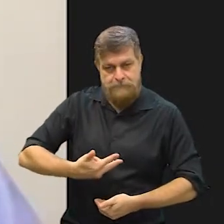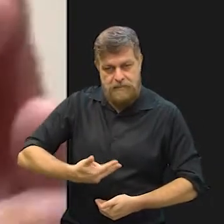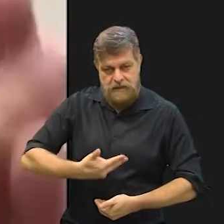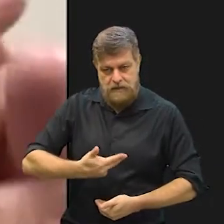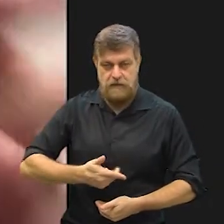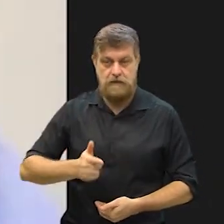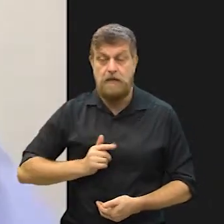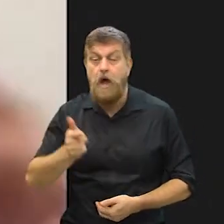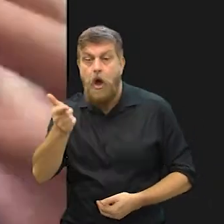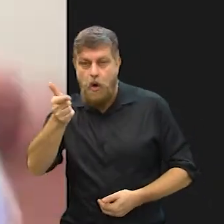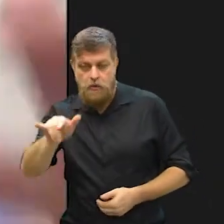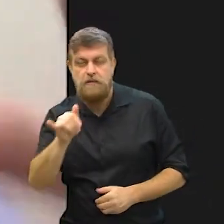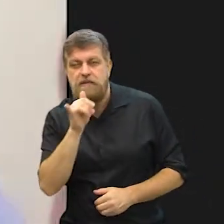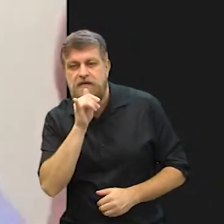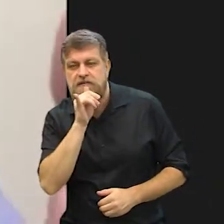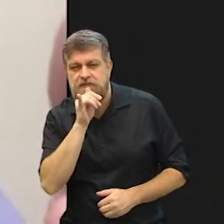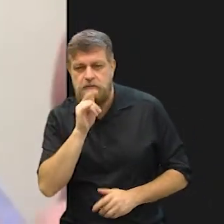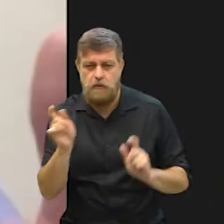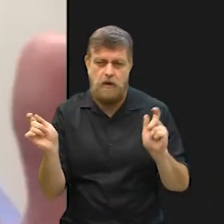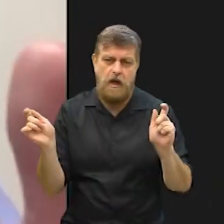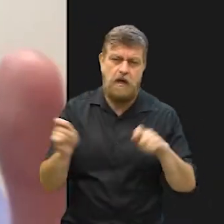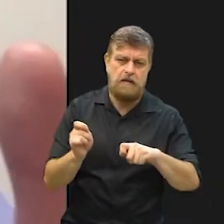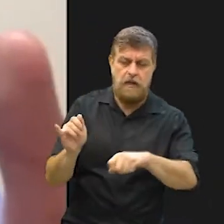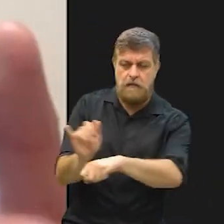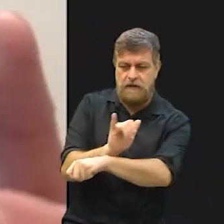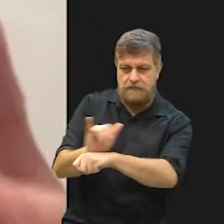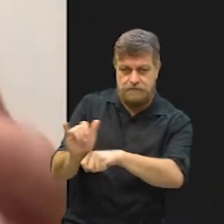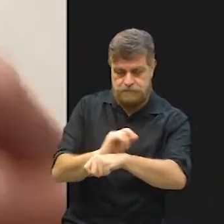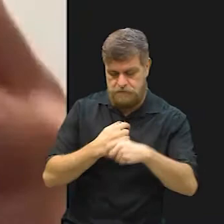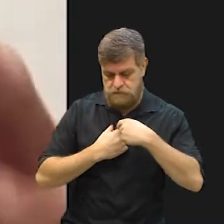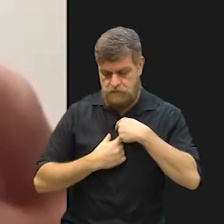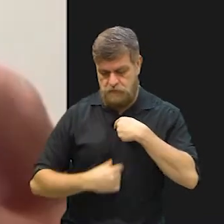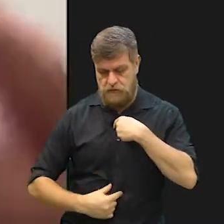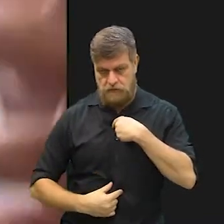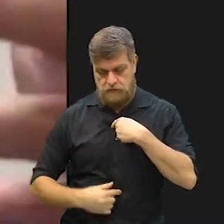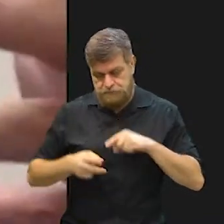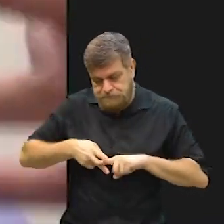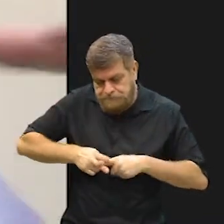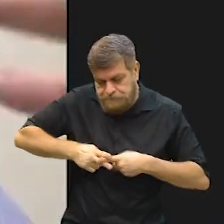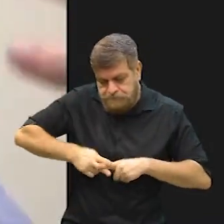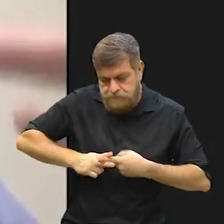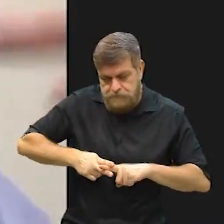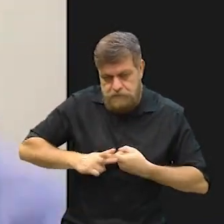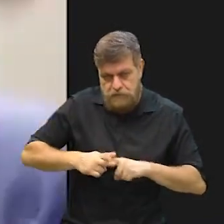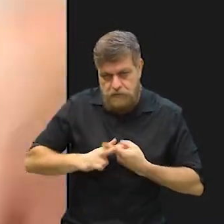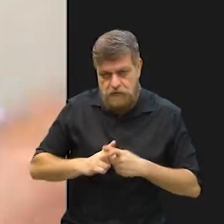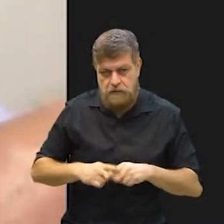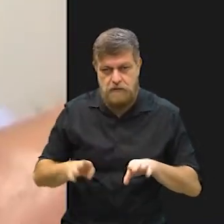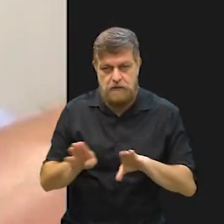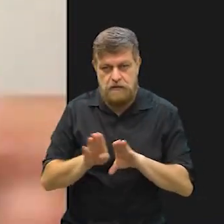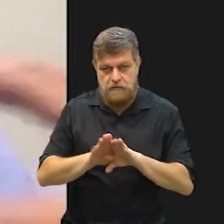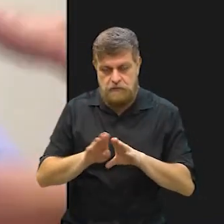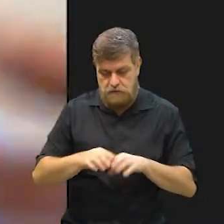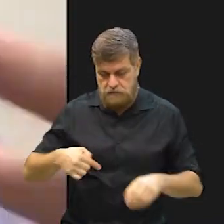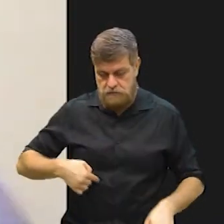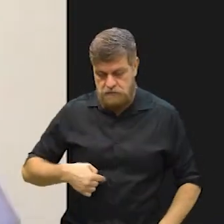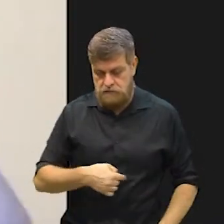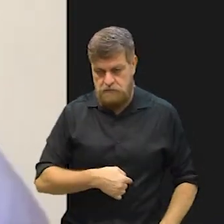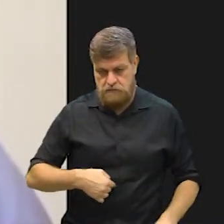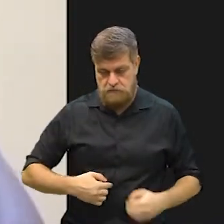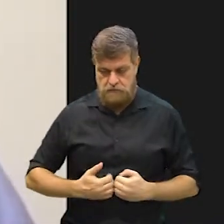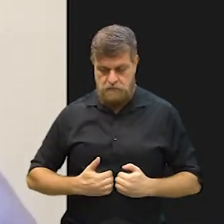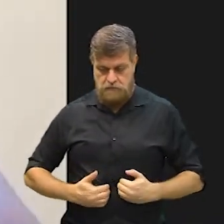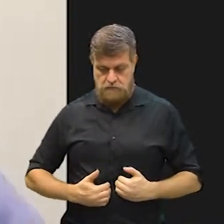Em alguns casos, a gente faz a correção da mielomeningocele por via endoscópica, com